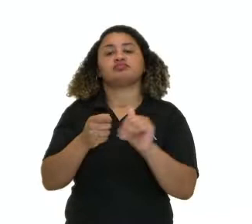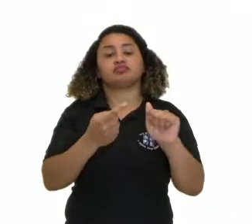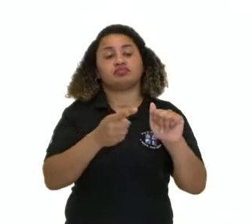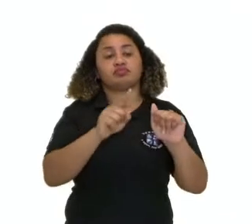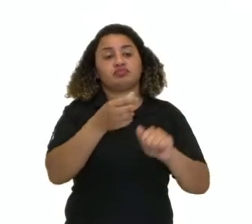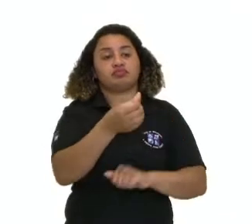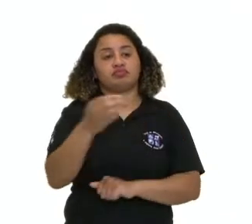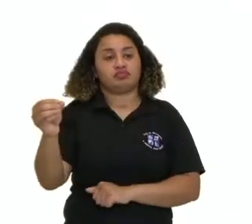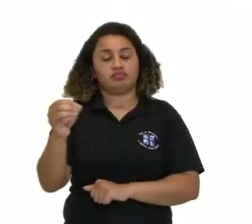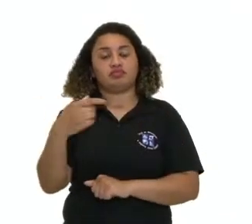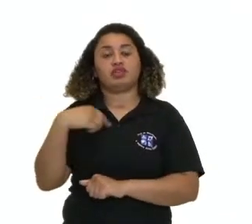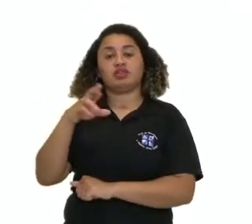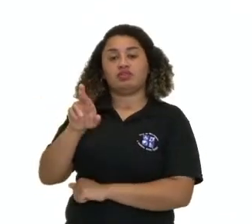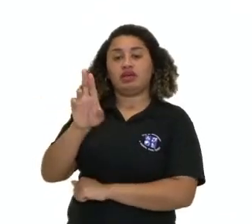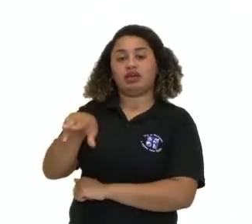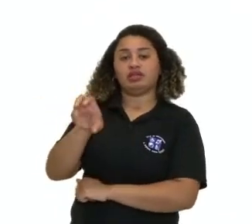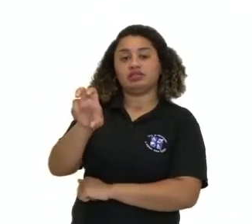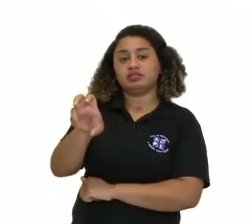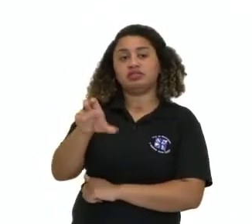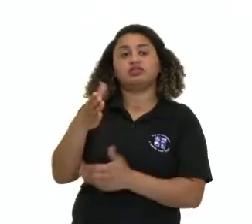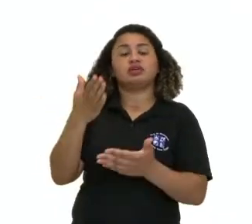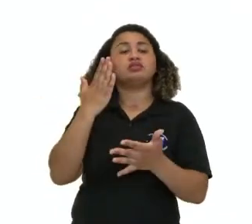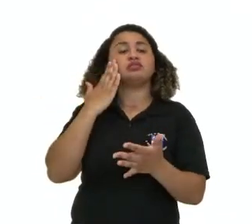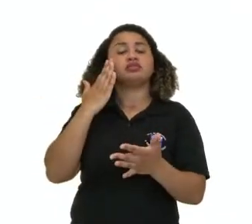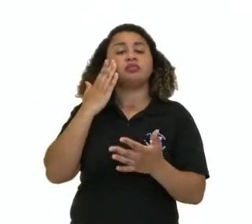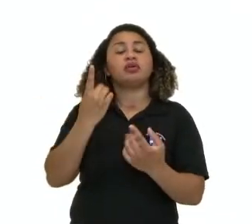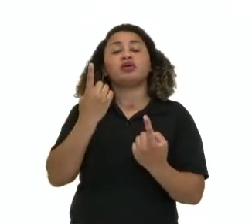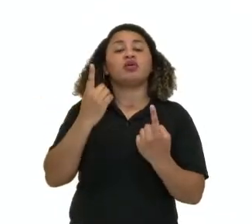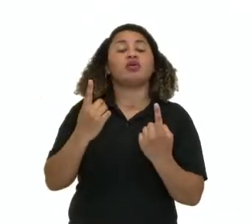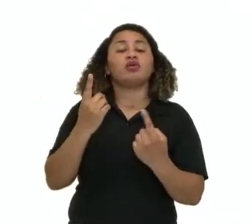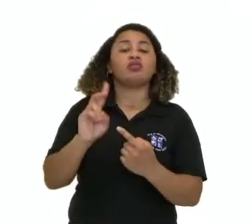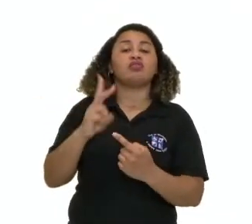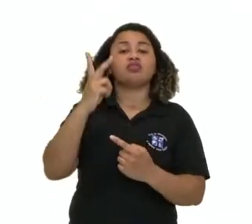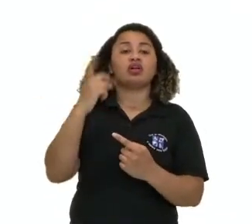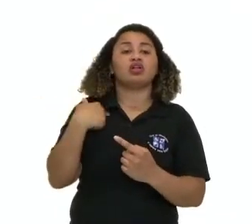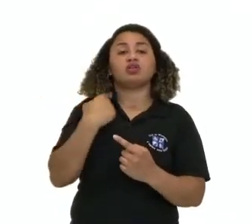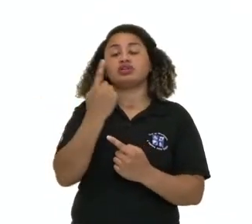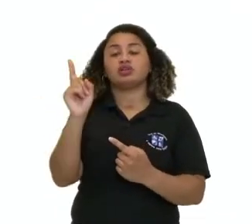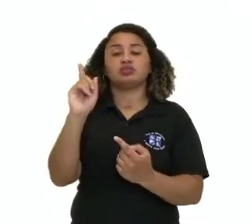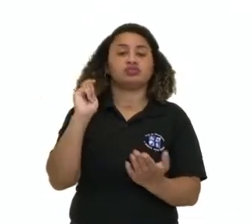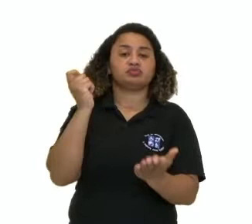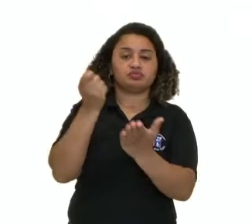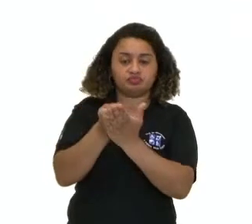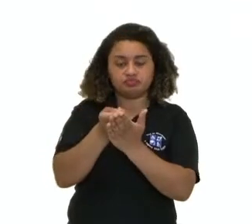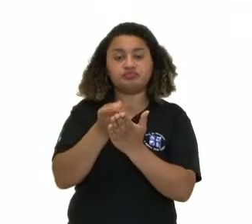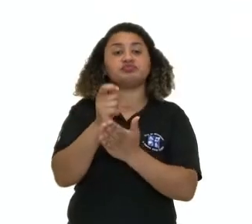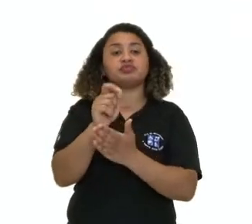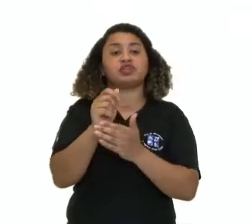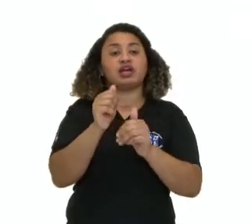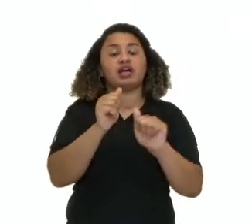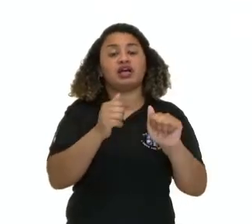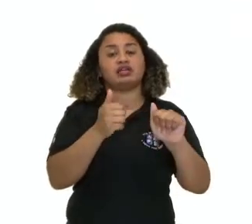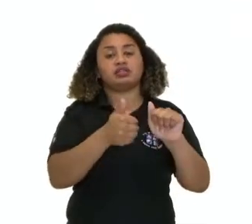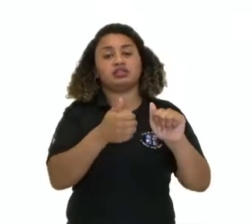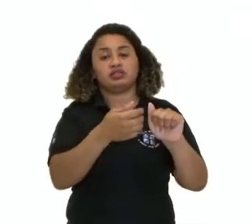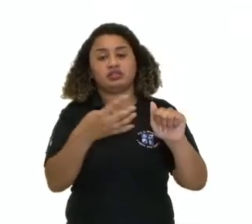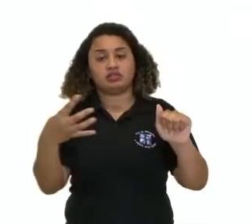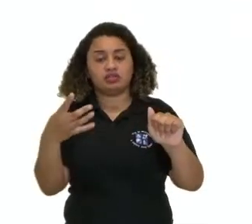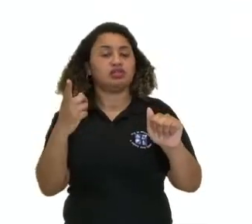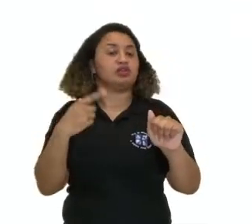razão é 5 e eu quero descobrir qual é o valor da parcela da última parcela, ou seja, do meu